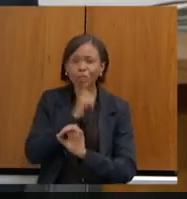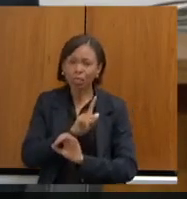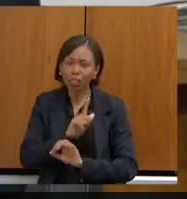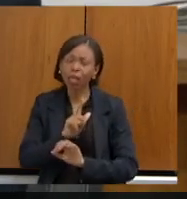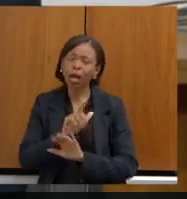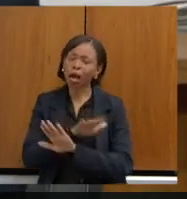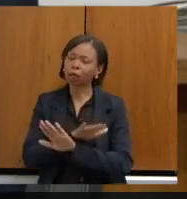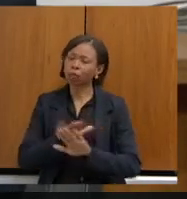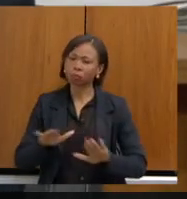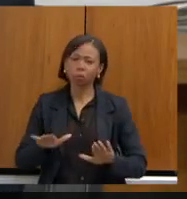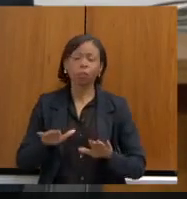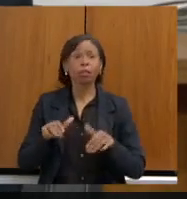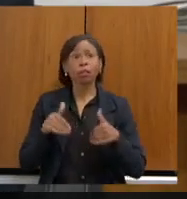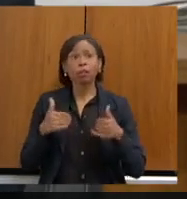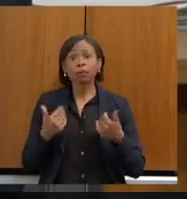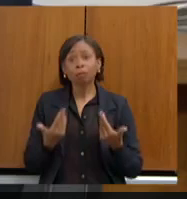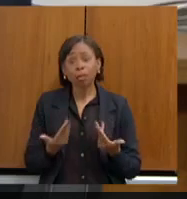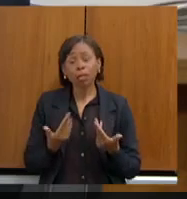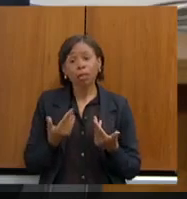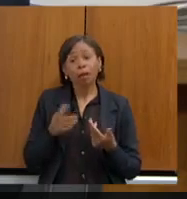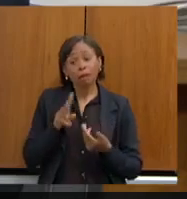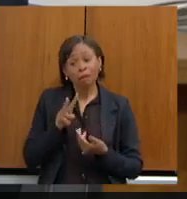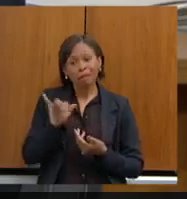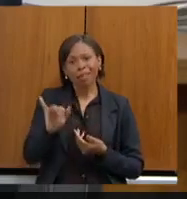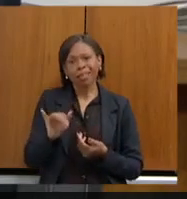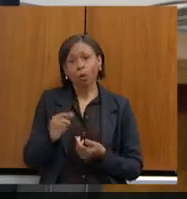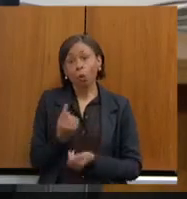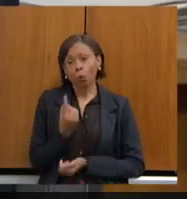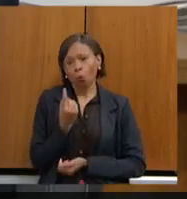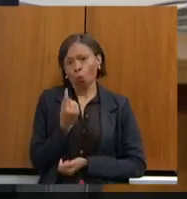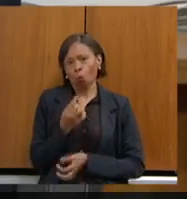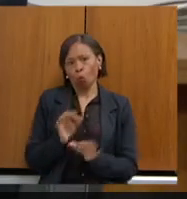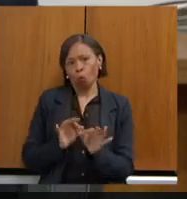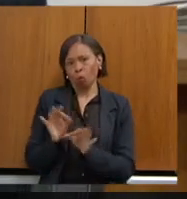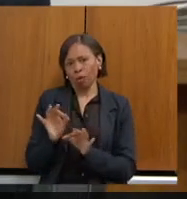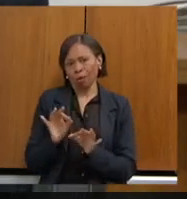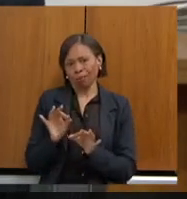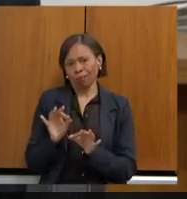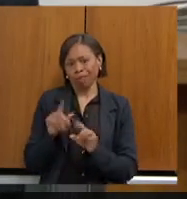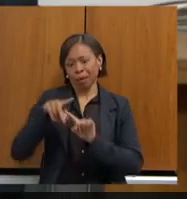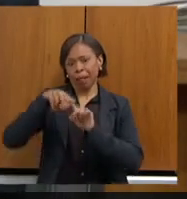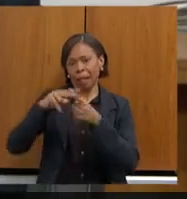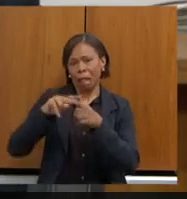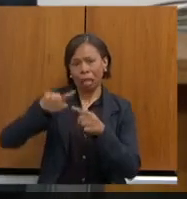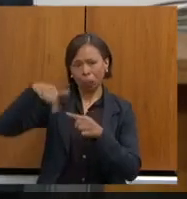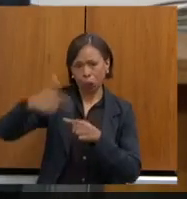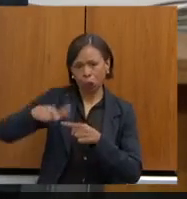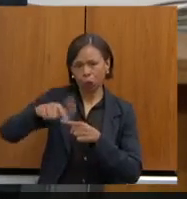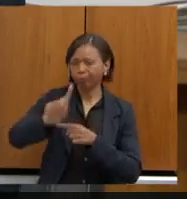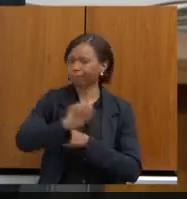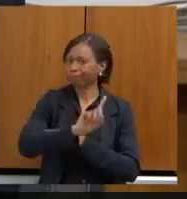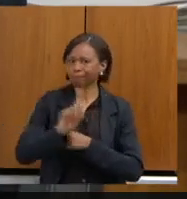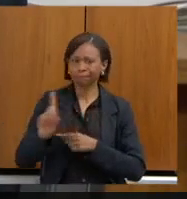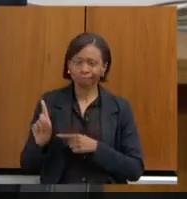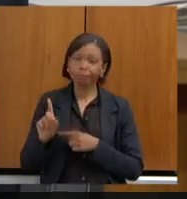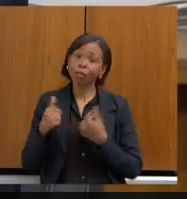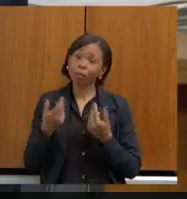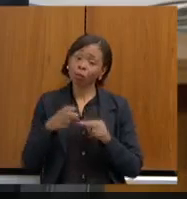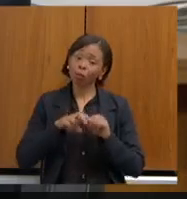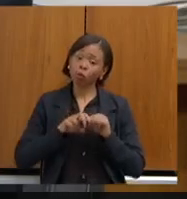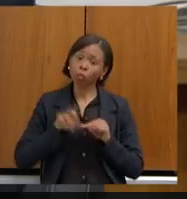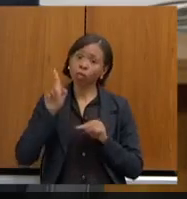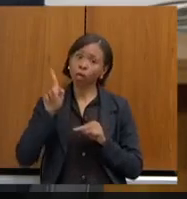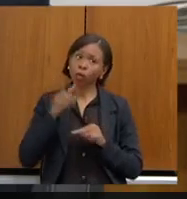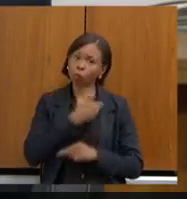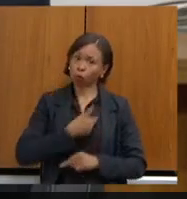amadurecimento o que vai ser um plano único de carreira depois não vai ser modificado por isso também que essa discussão está sendo travada no governo